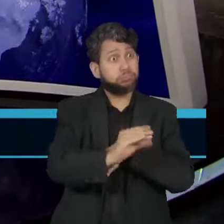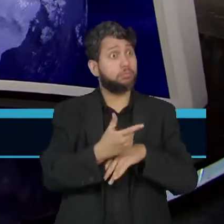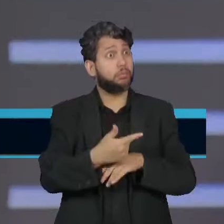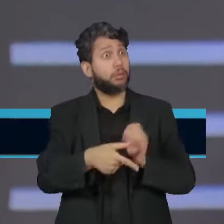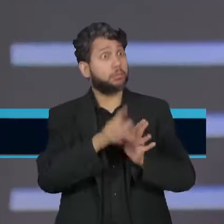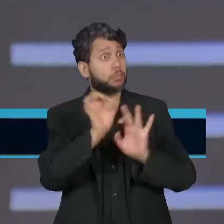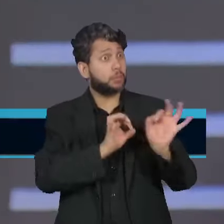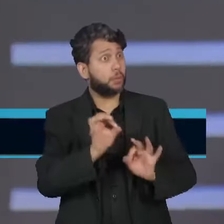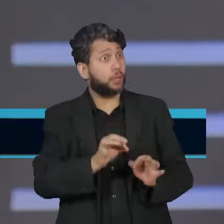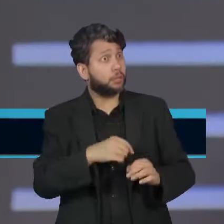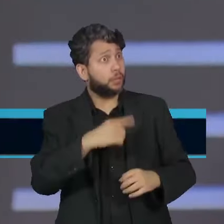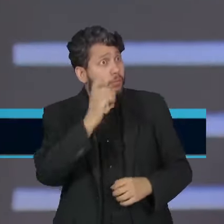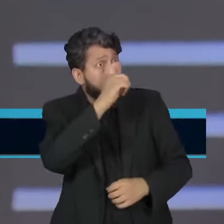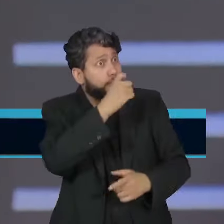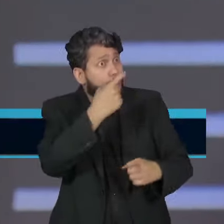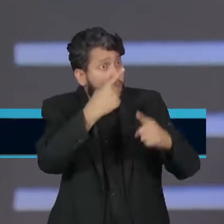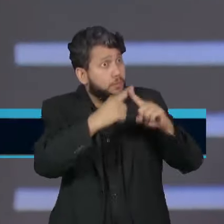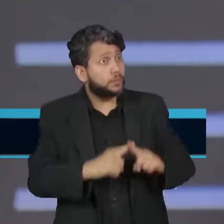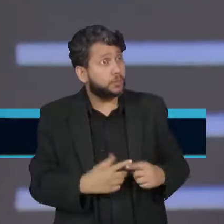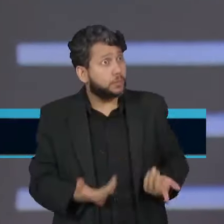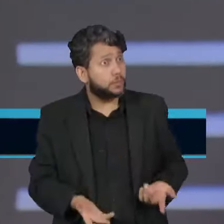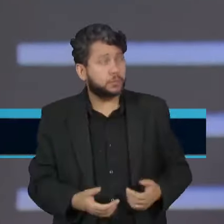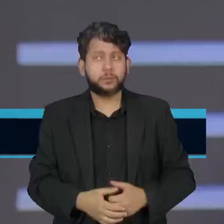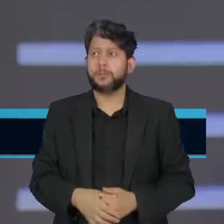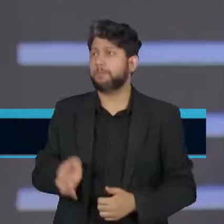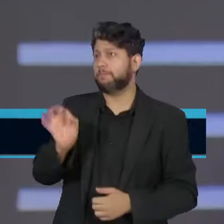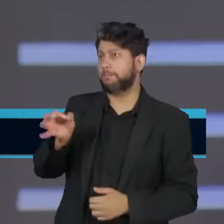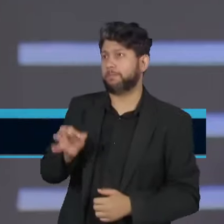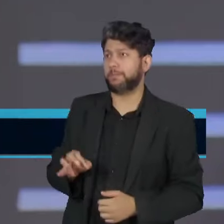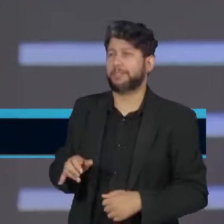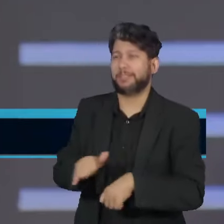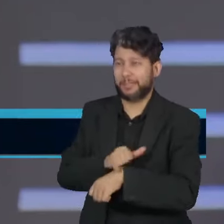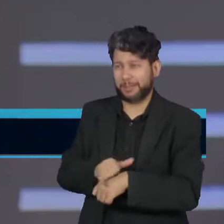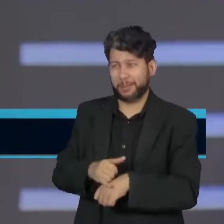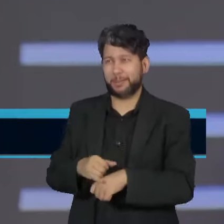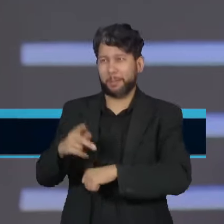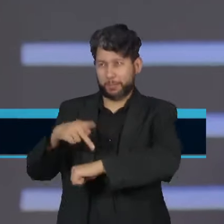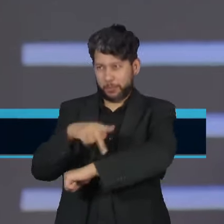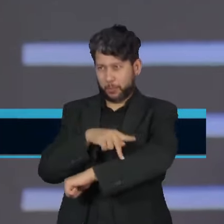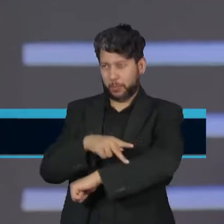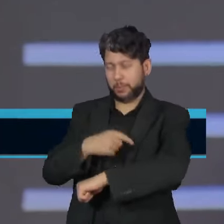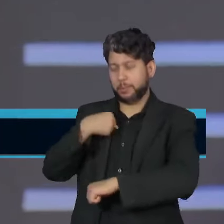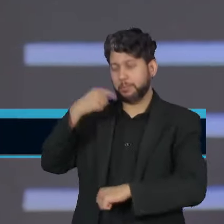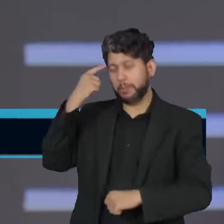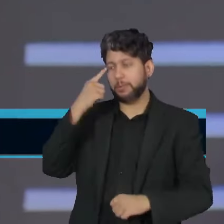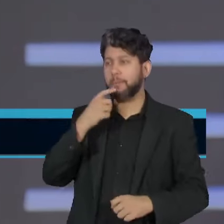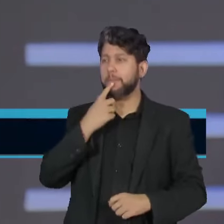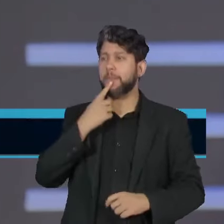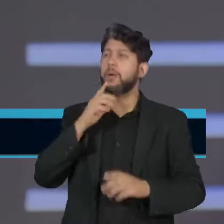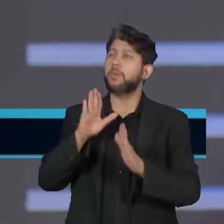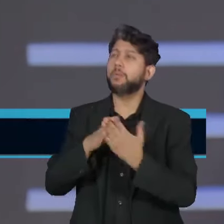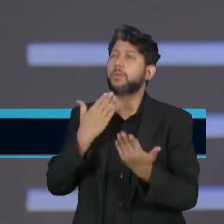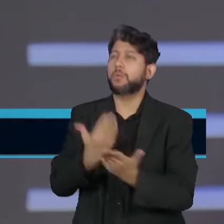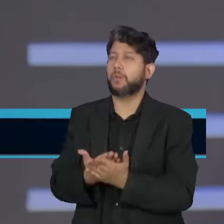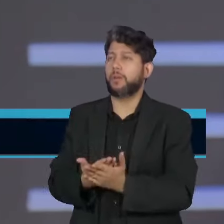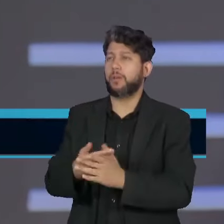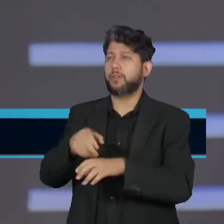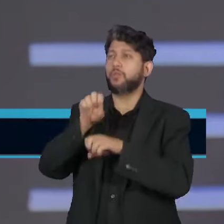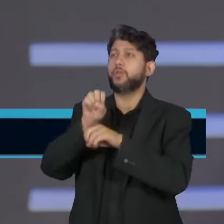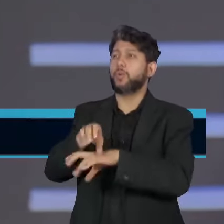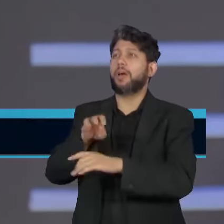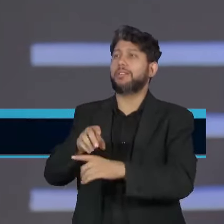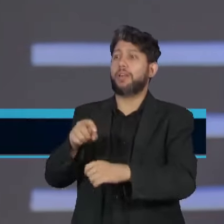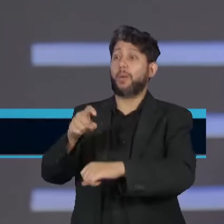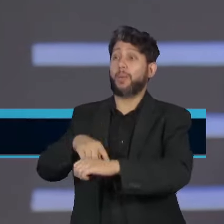planejamento. Exato. Eu acho que do ponto de vista pedagógico faz sentido a gente pensar numa escola de educação integral,